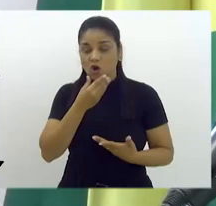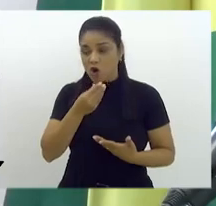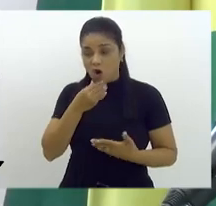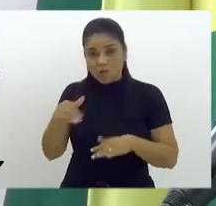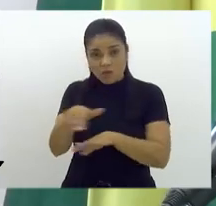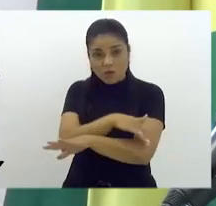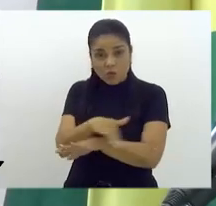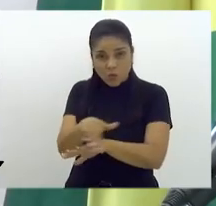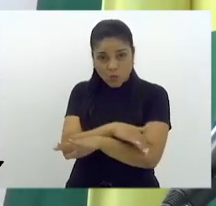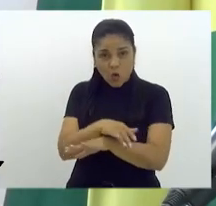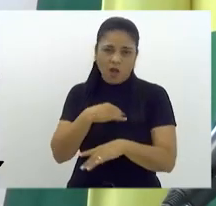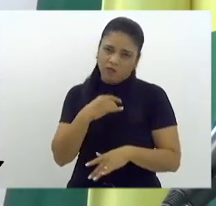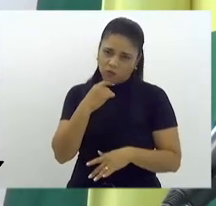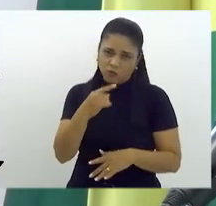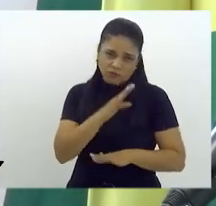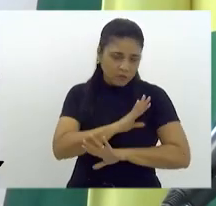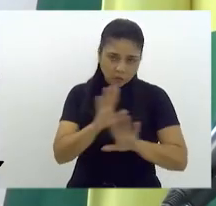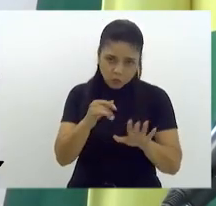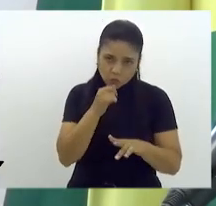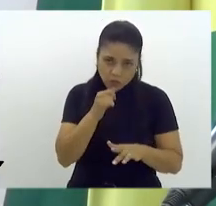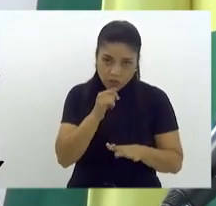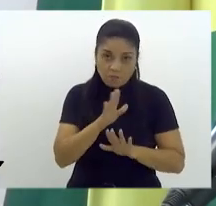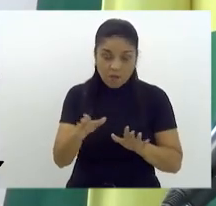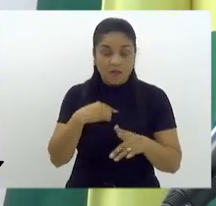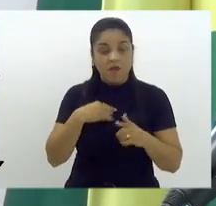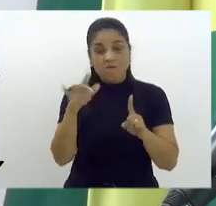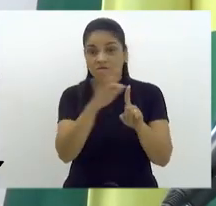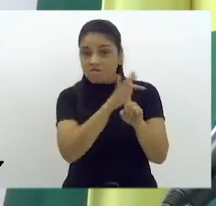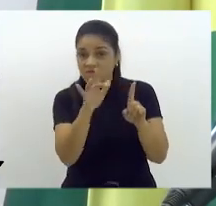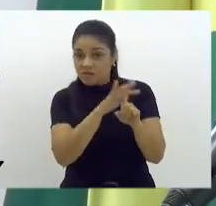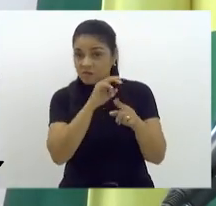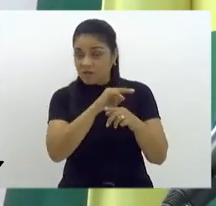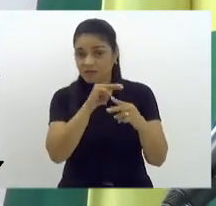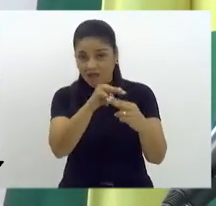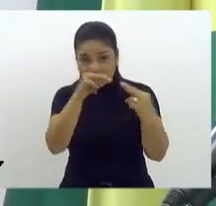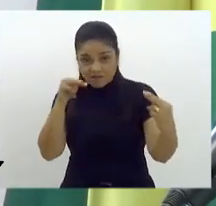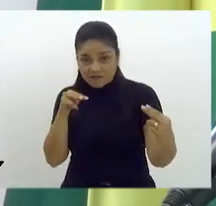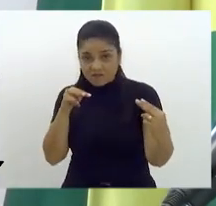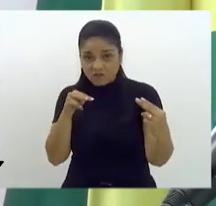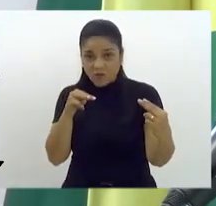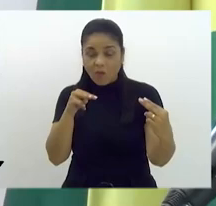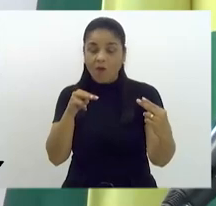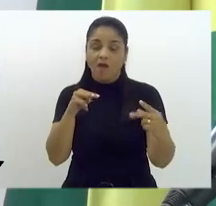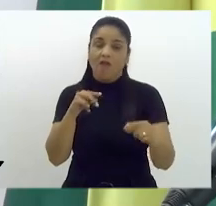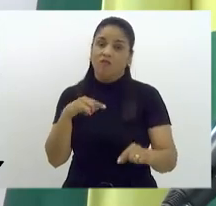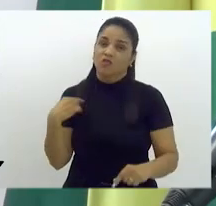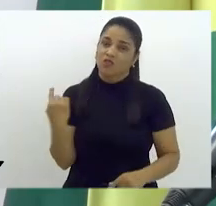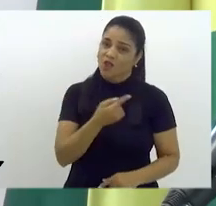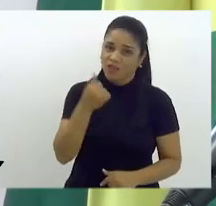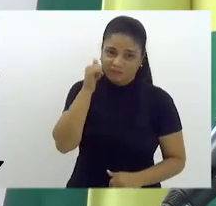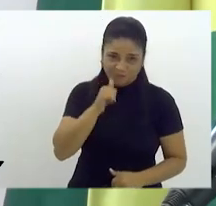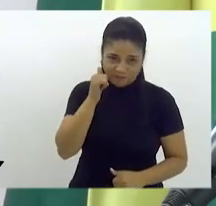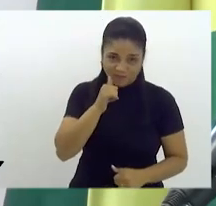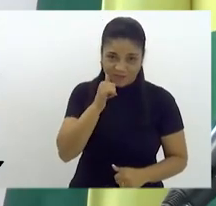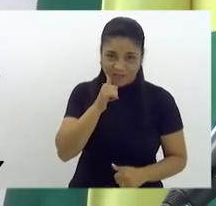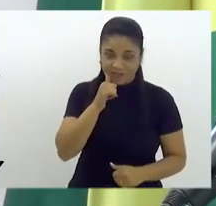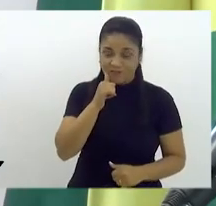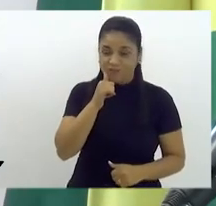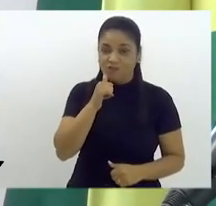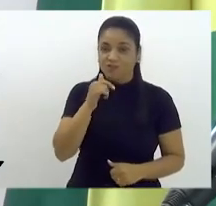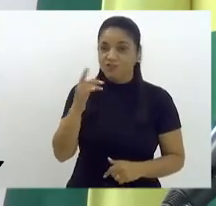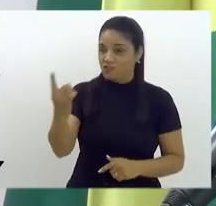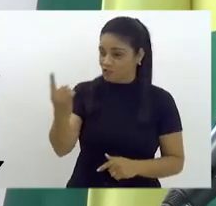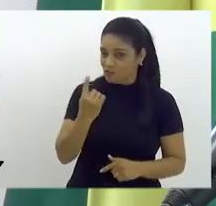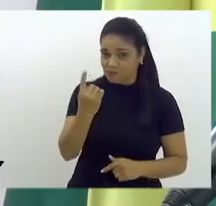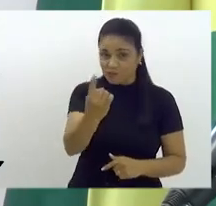nenhuma dúvida mas a vítima na internet nós mulheres se você for pegar um por um gostaria de saber